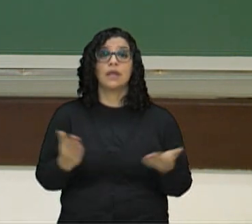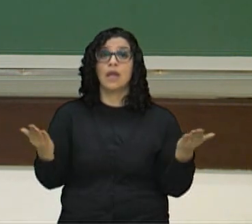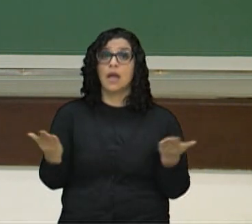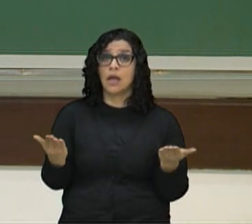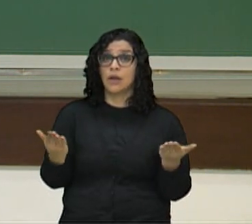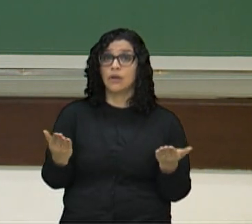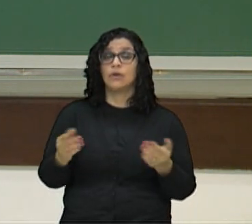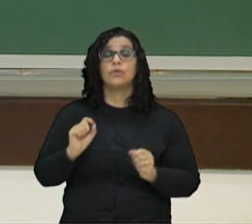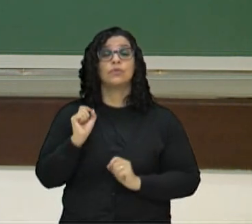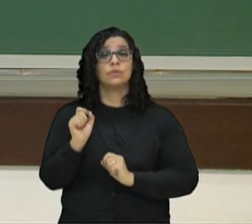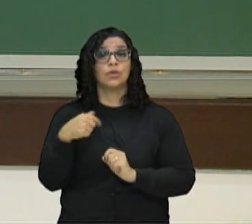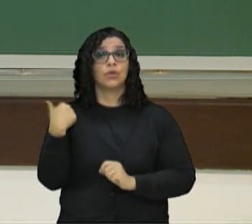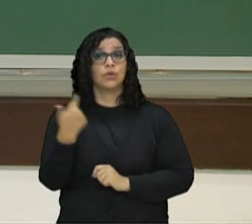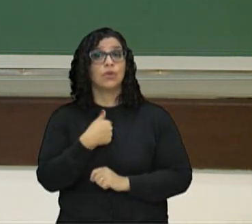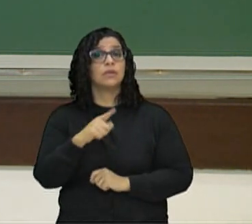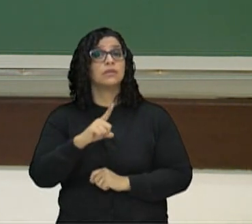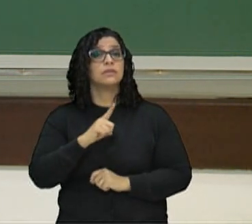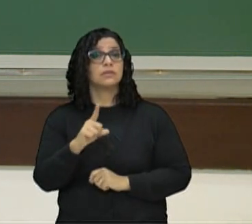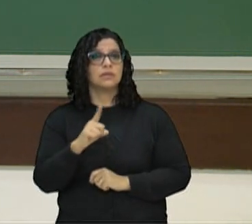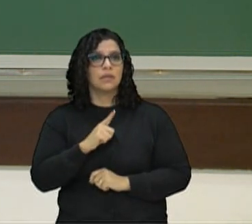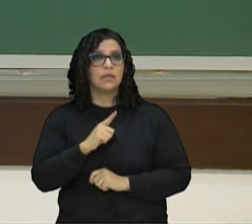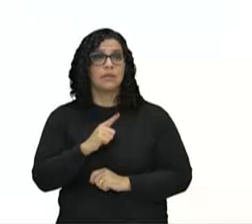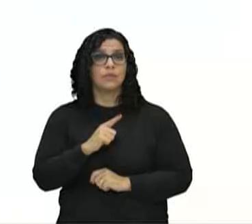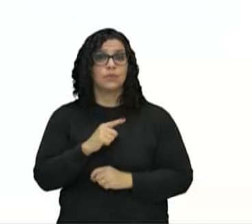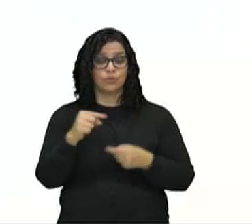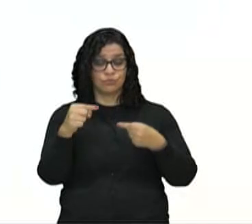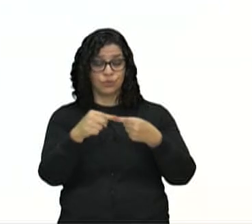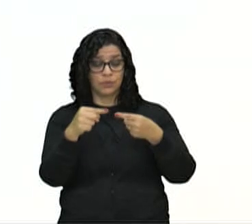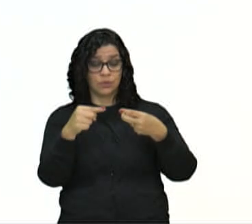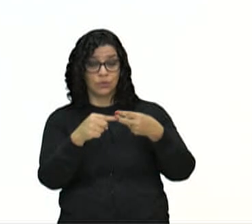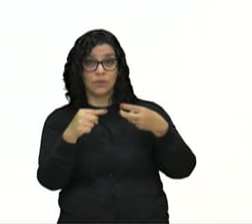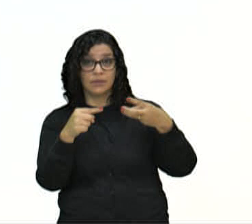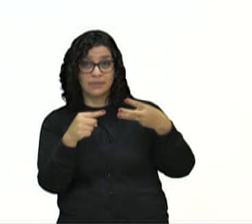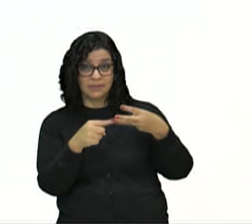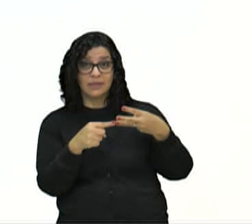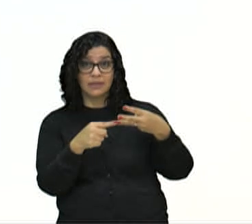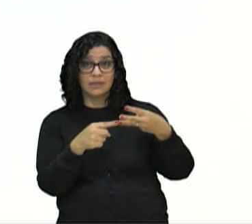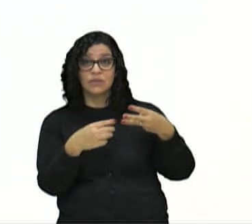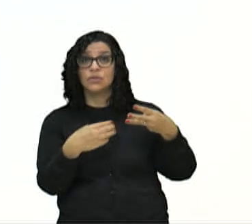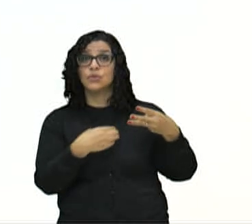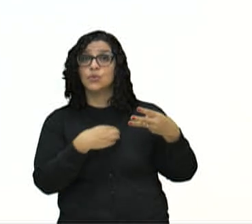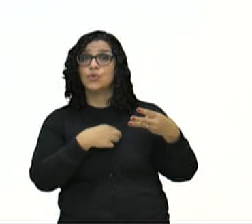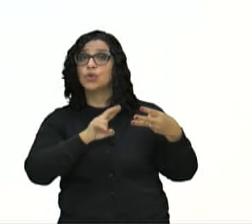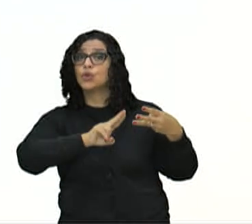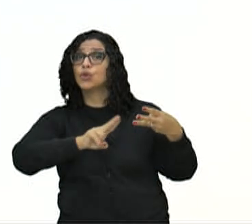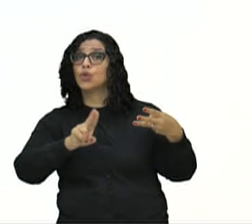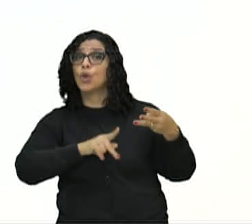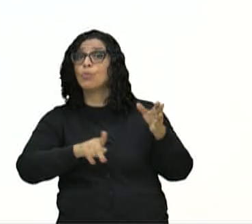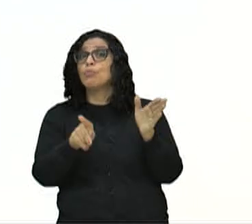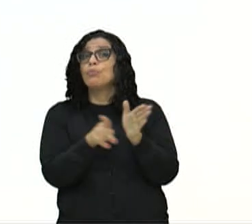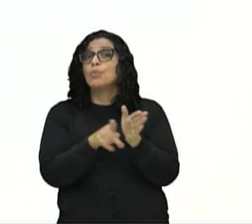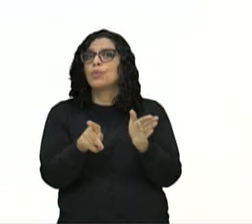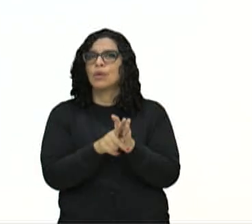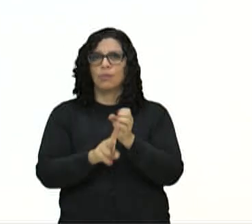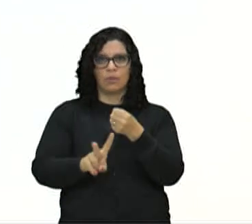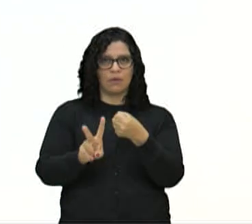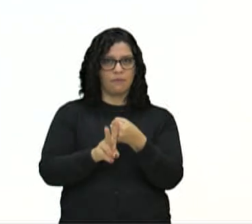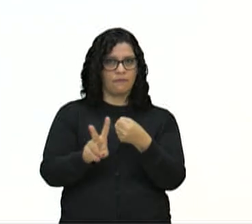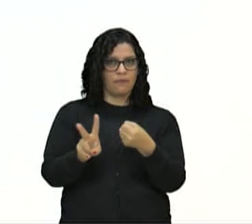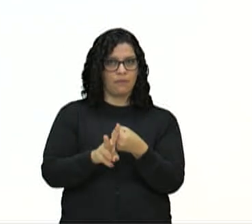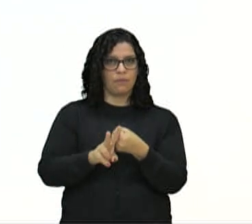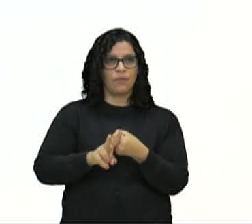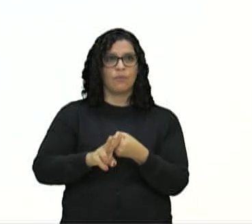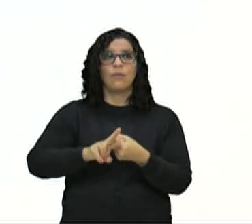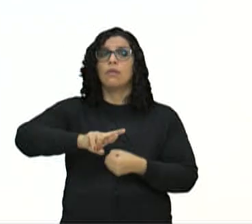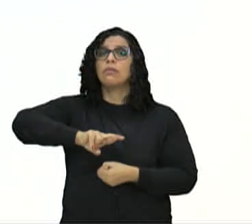Então, gente, temos aí 3 ocorrências das formas nominais do verbo, ou seja, que não